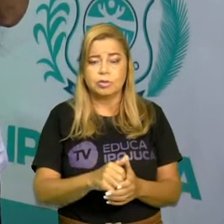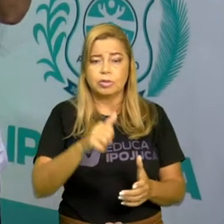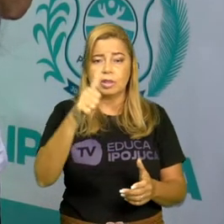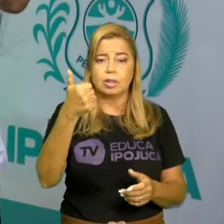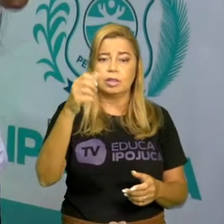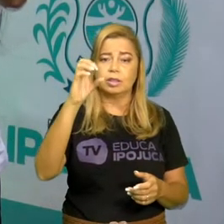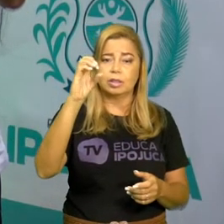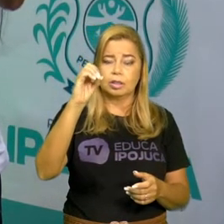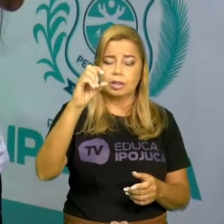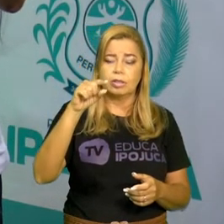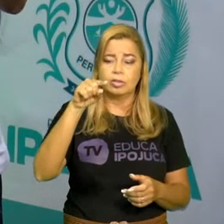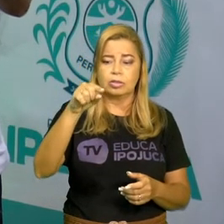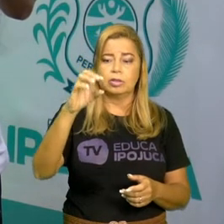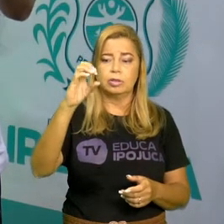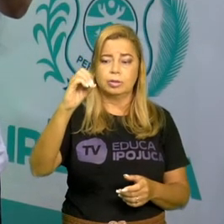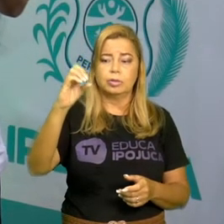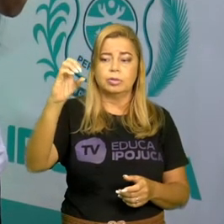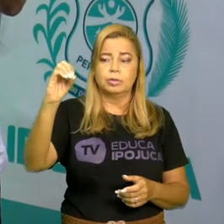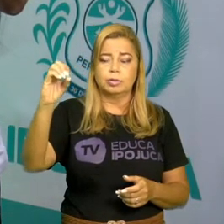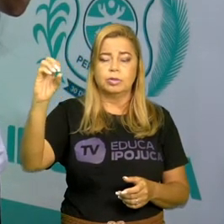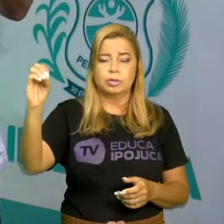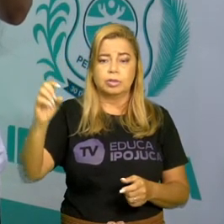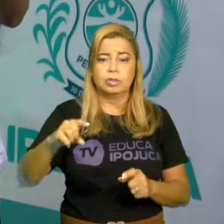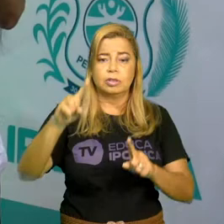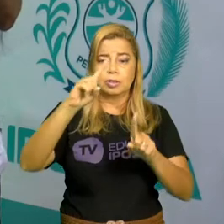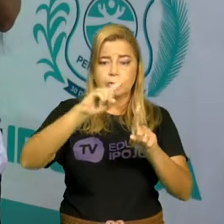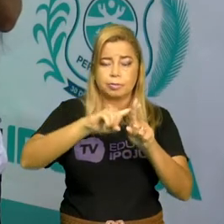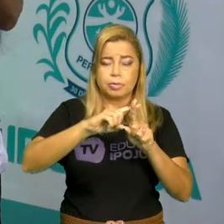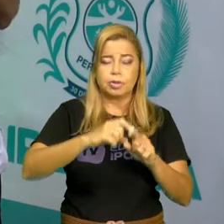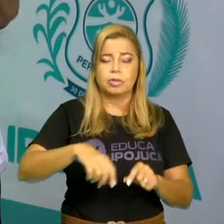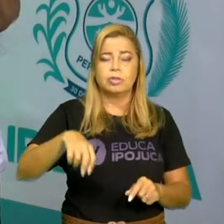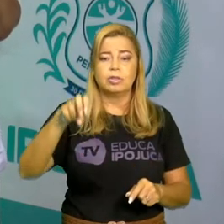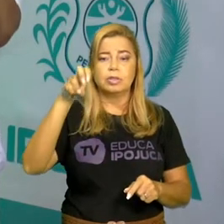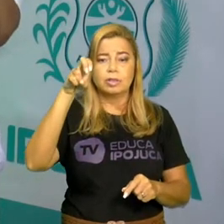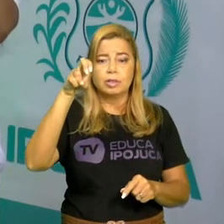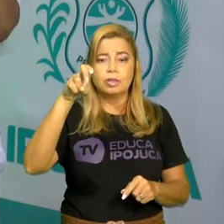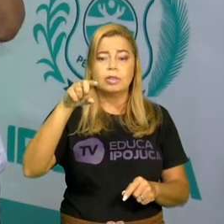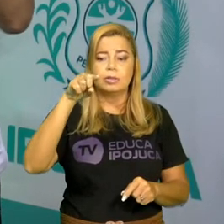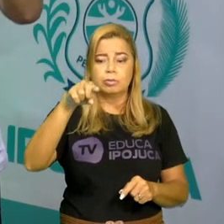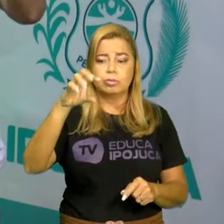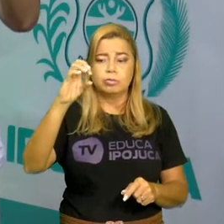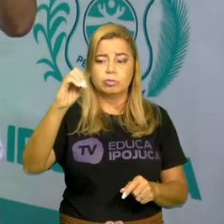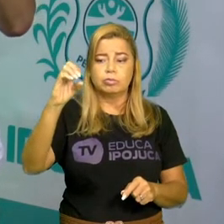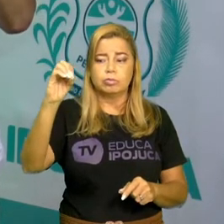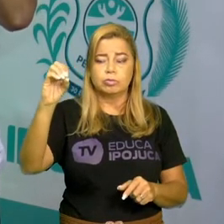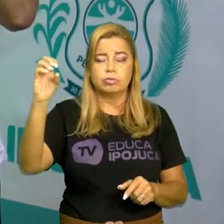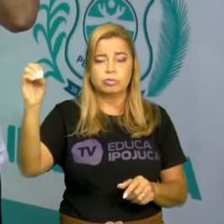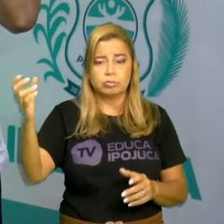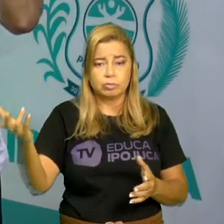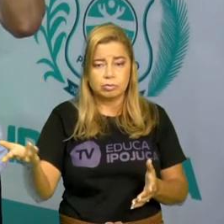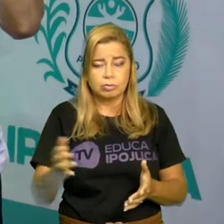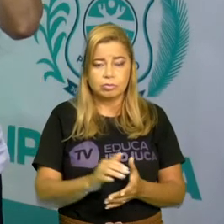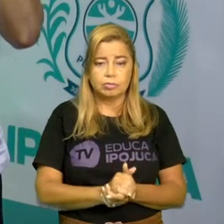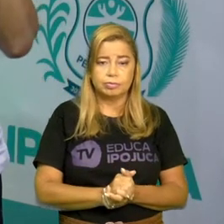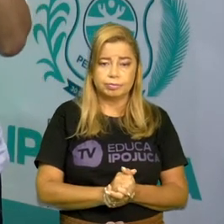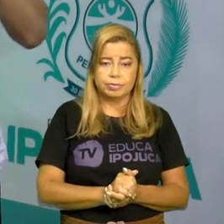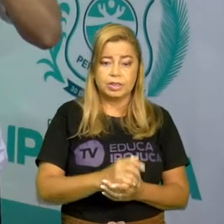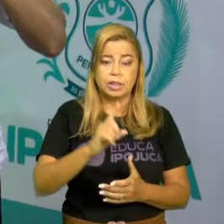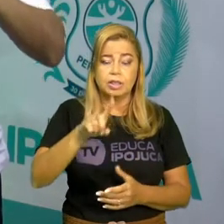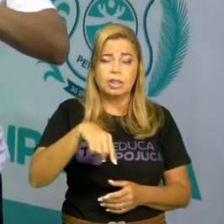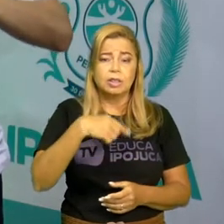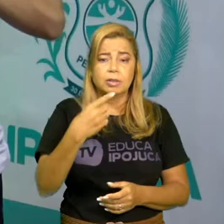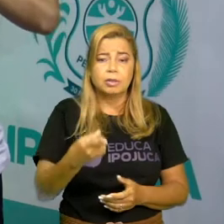gente vai entendendo que temos 300 400 aí vai abaixando pai dezena nós temos vinte